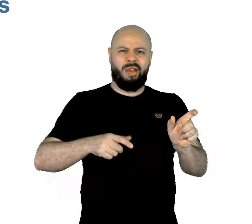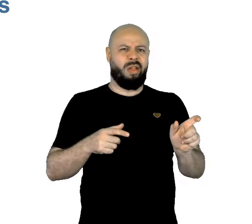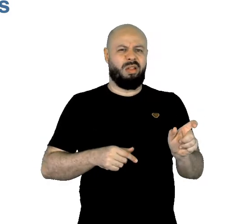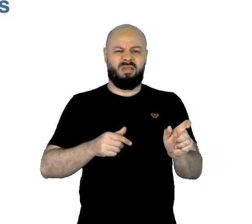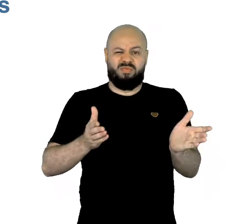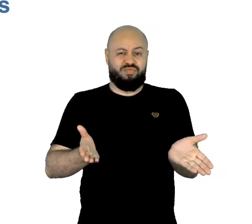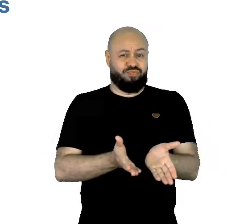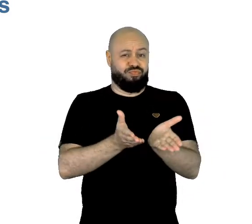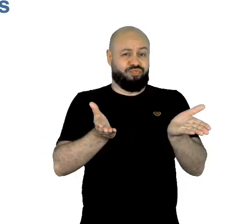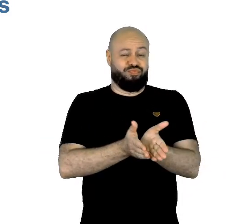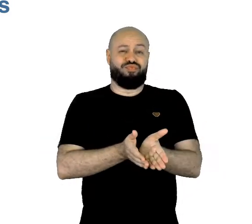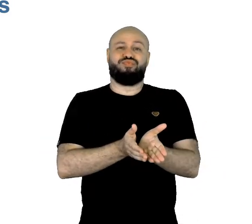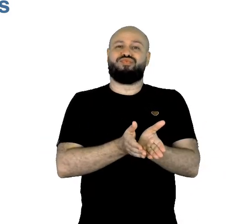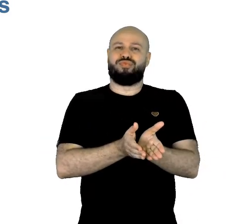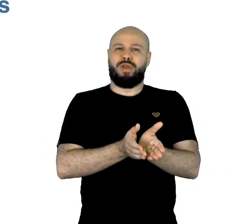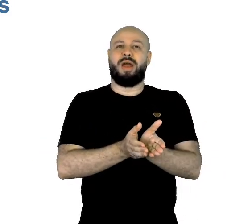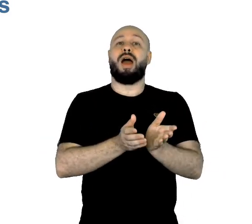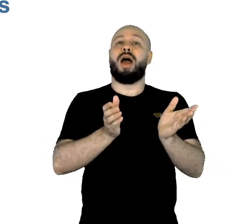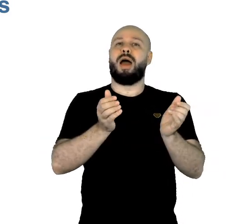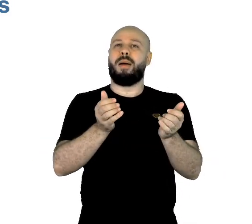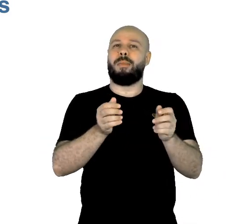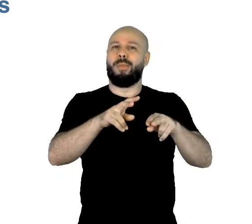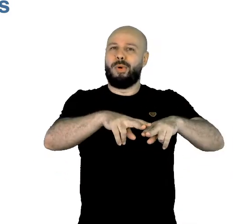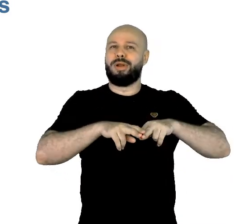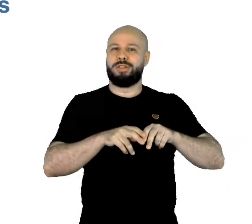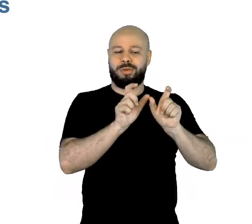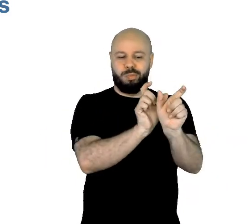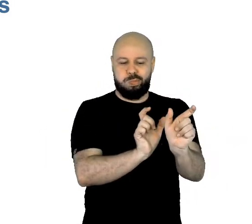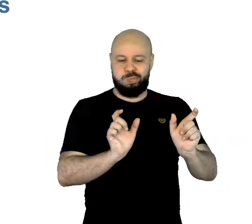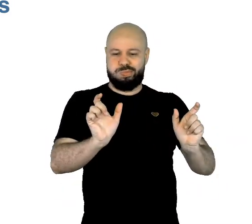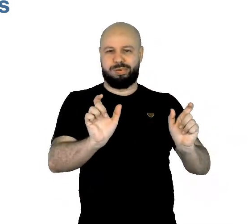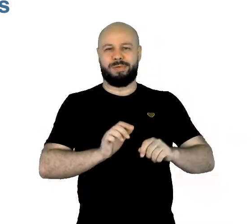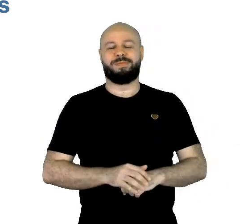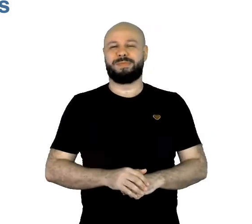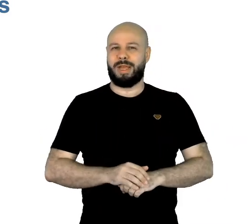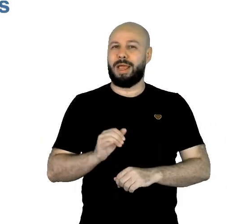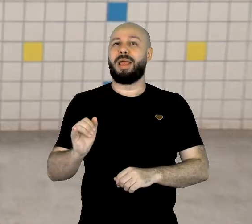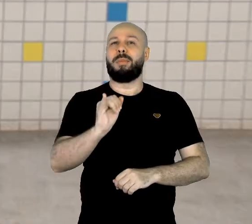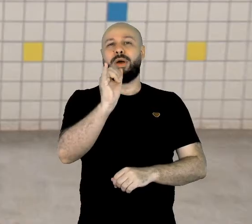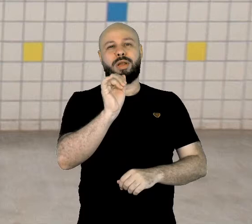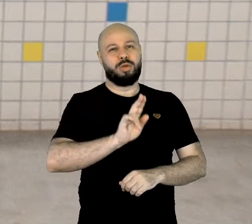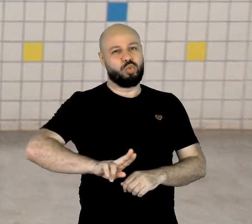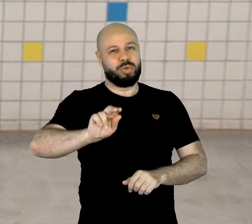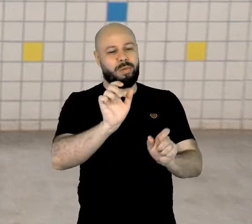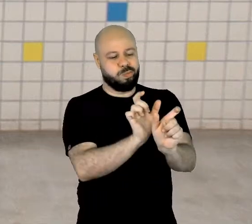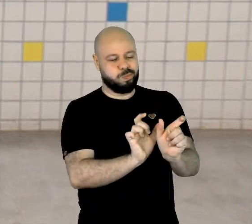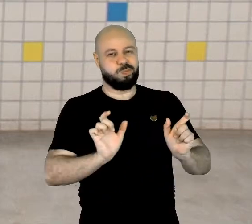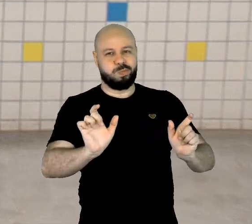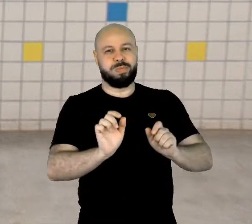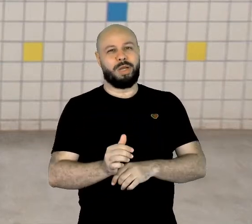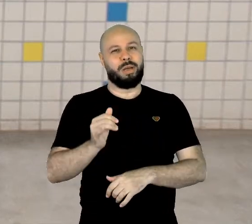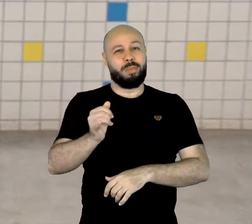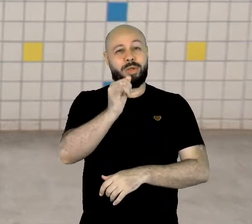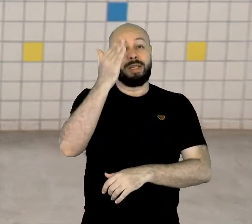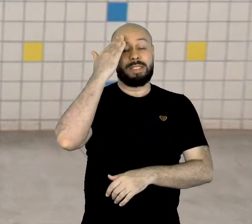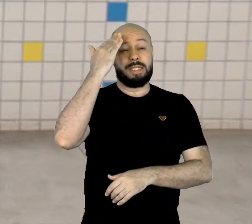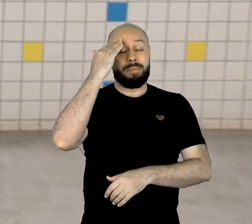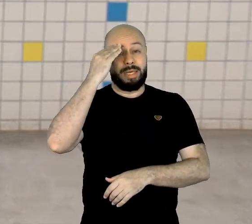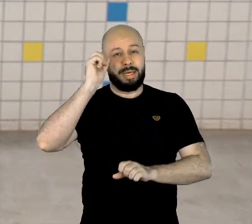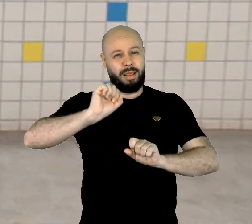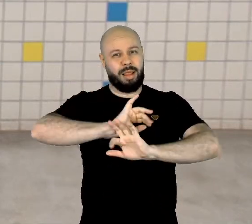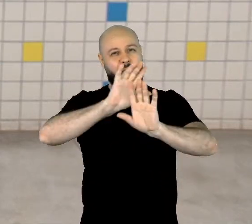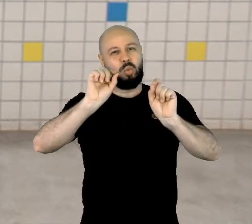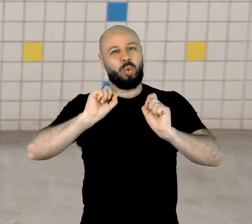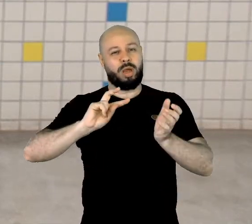conteúdo. Então, olha o quanto é importante trabalharmos os sinônimos. Olha o tanto que é importante entendermos o que